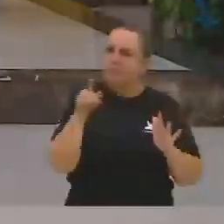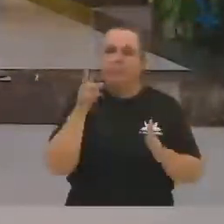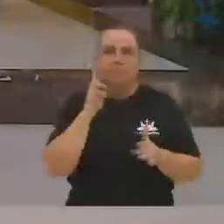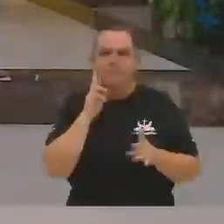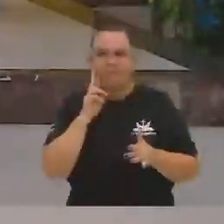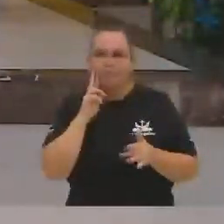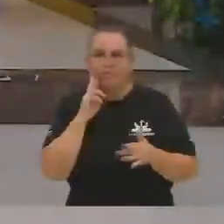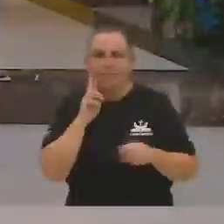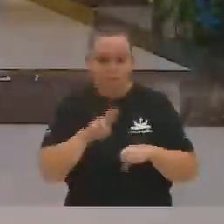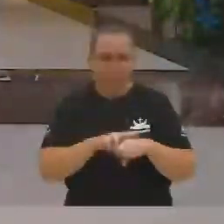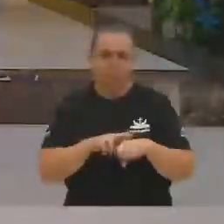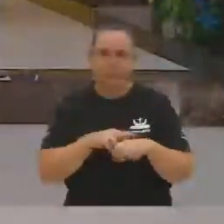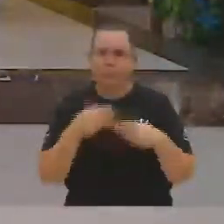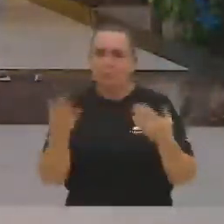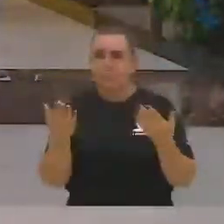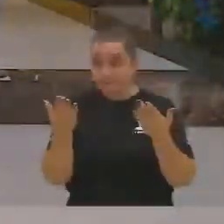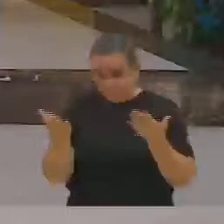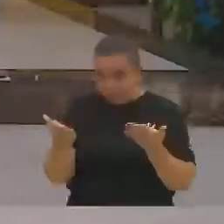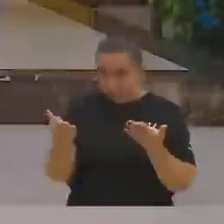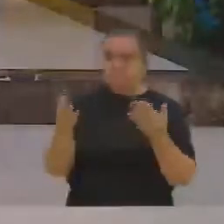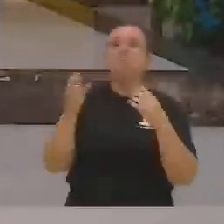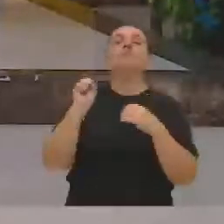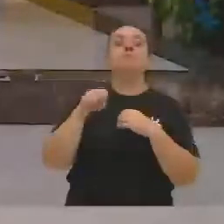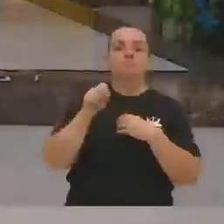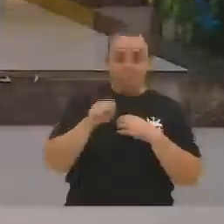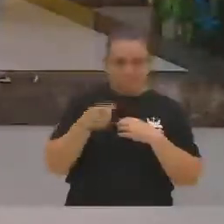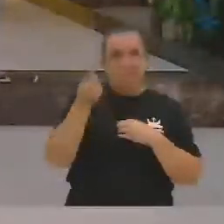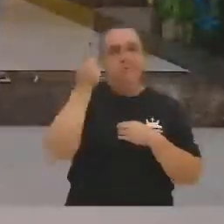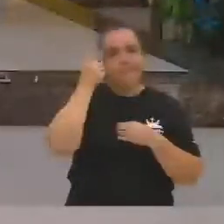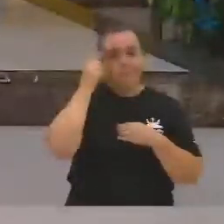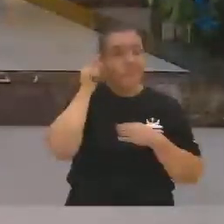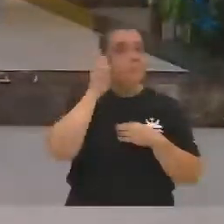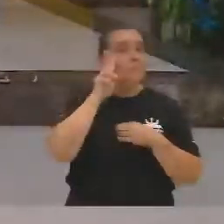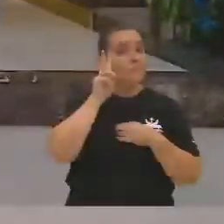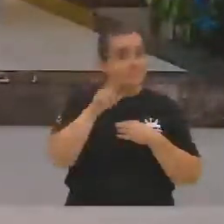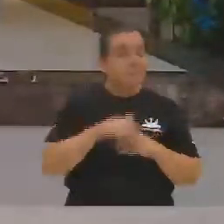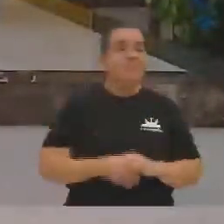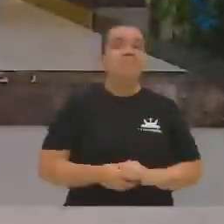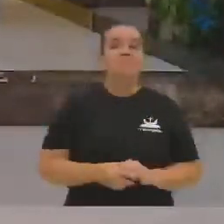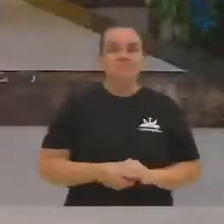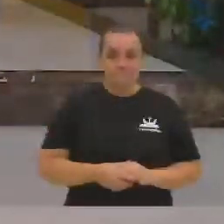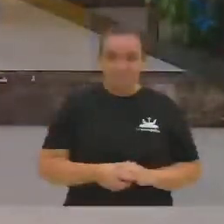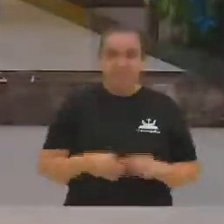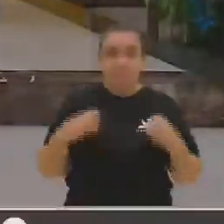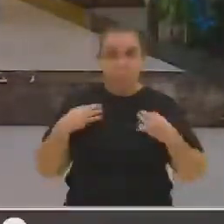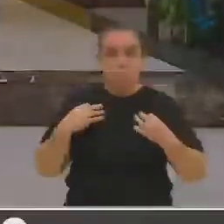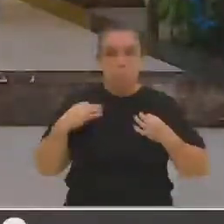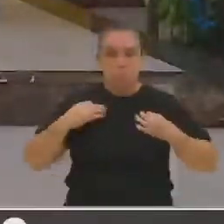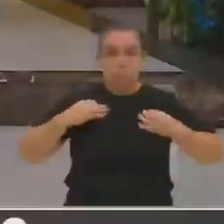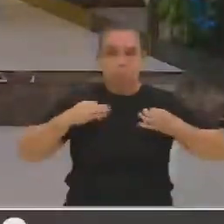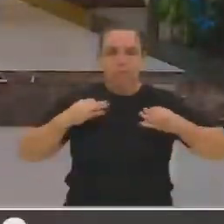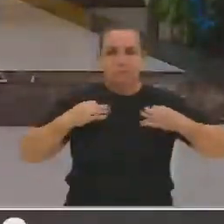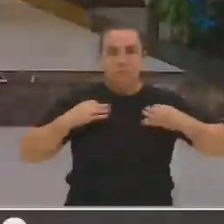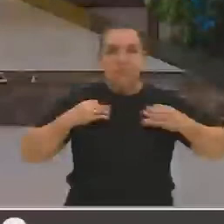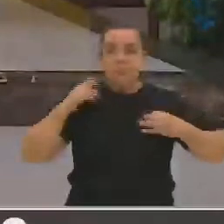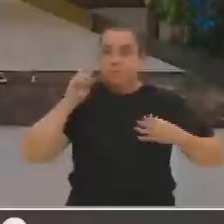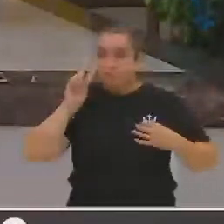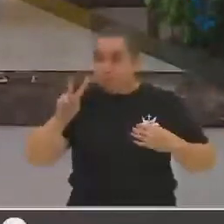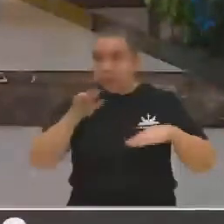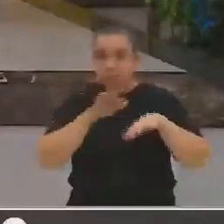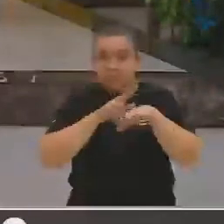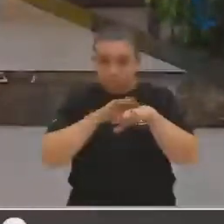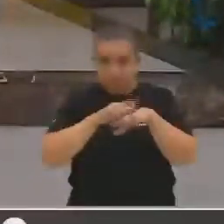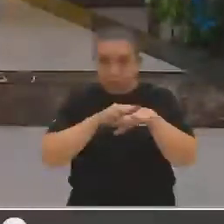da quaresma. E isso é proposital, a intenção é justamente essa. De que ao olhar para esta cor que